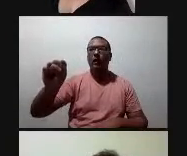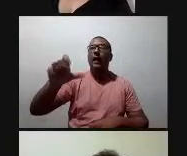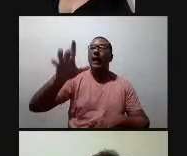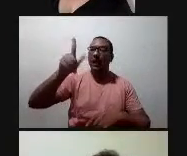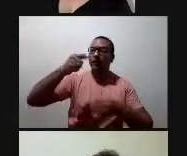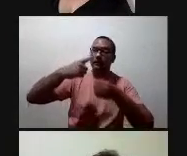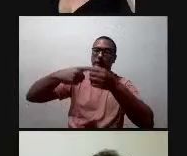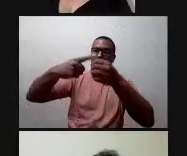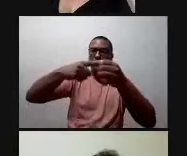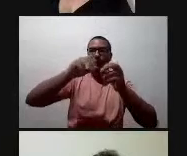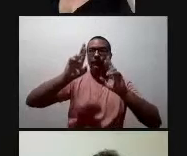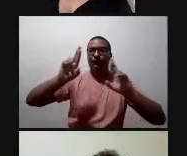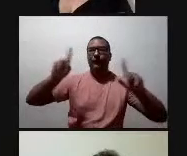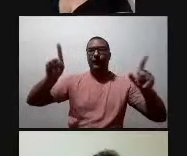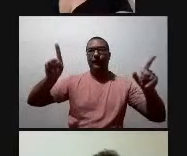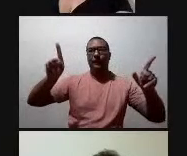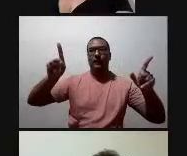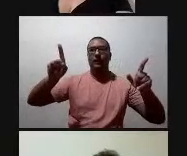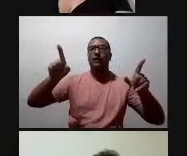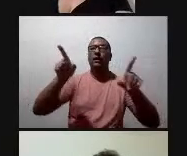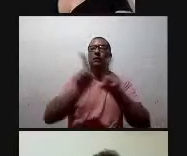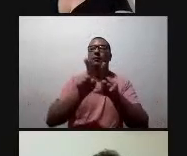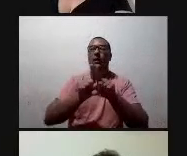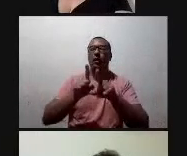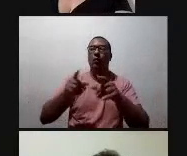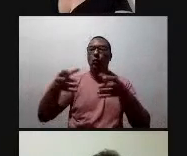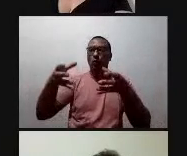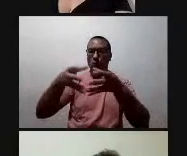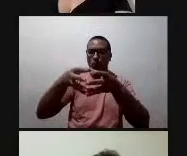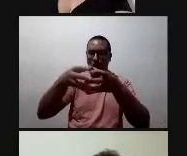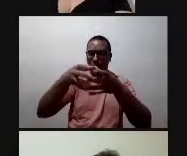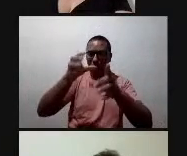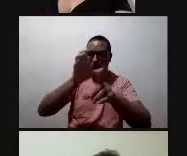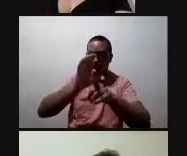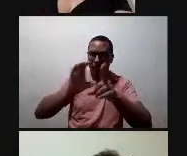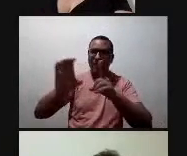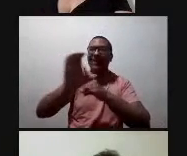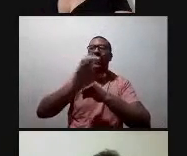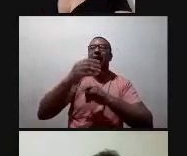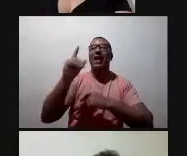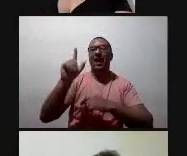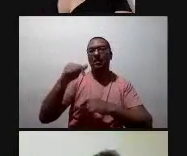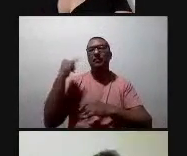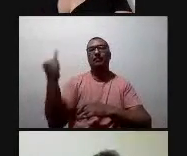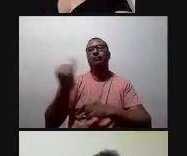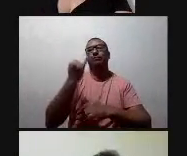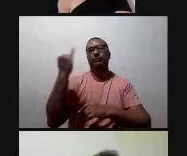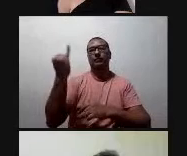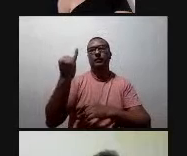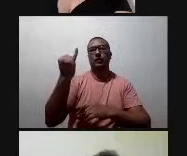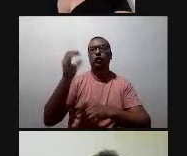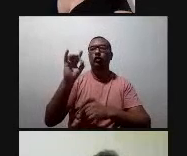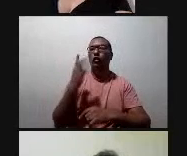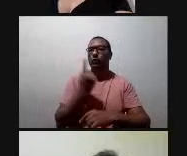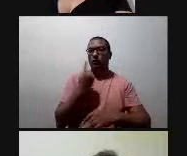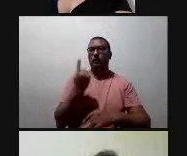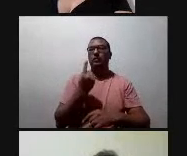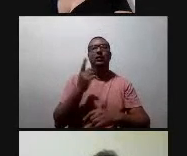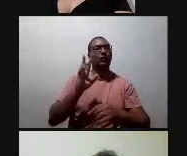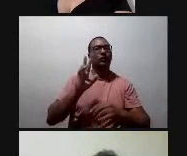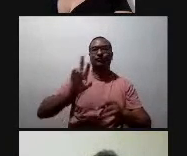onde o coletivo está acima do individual. É uma cidade que salienta sobremaneira